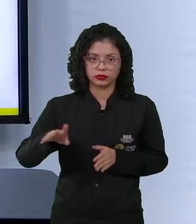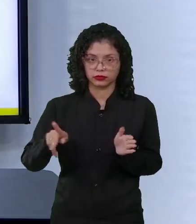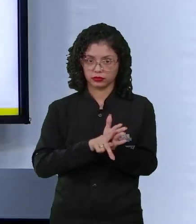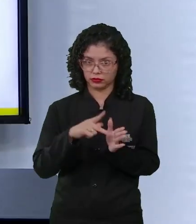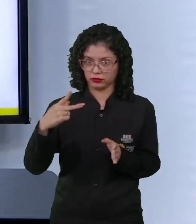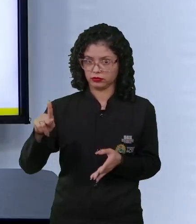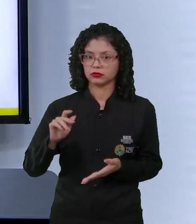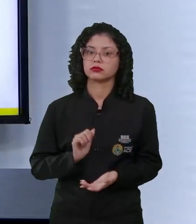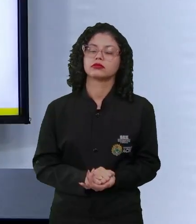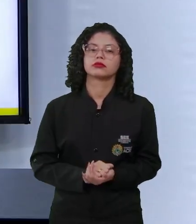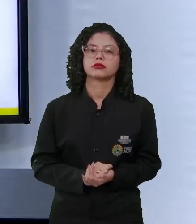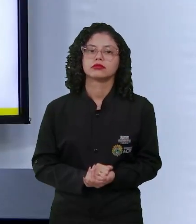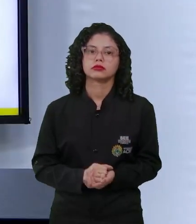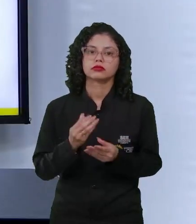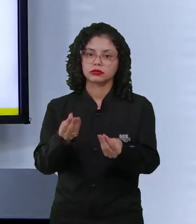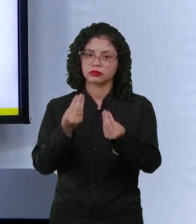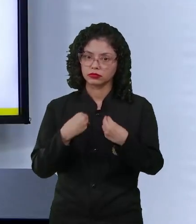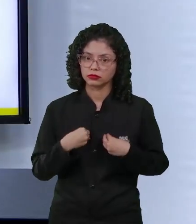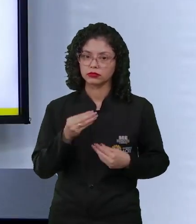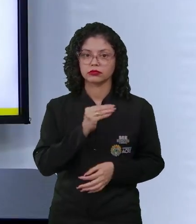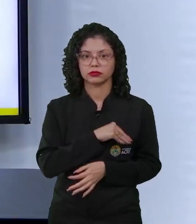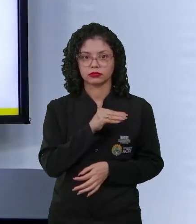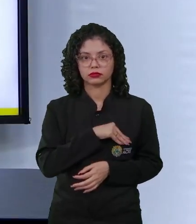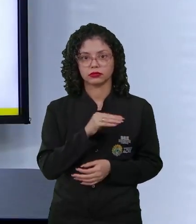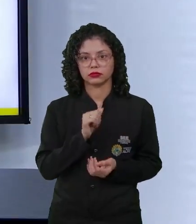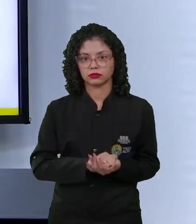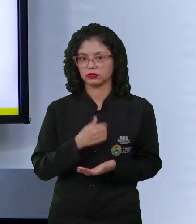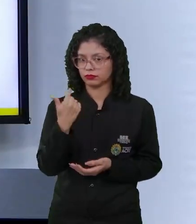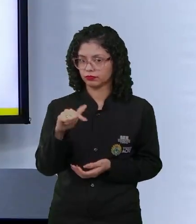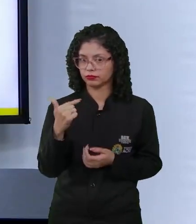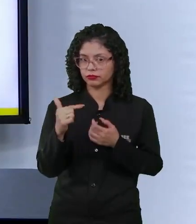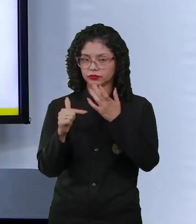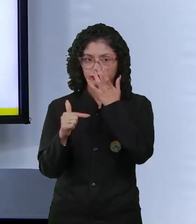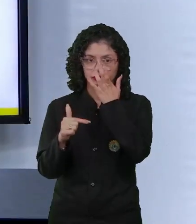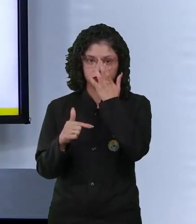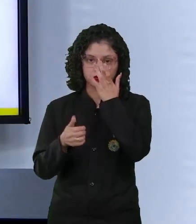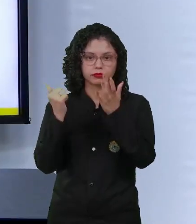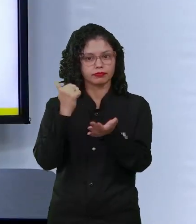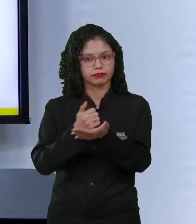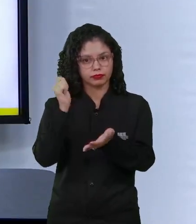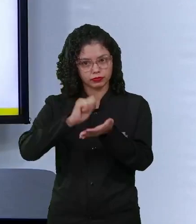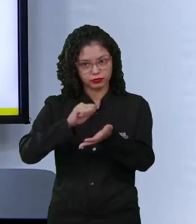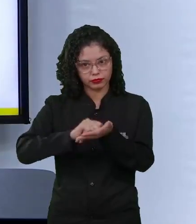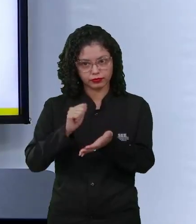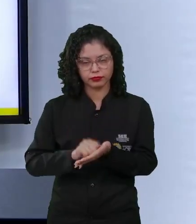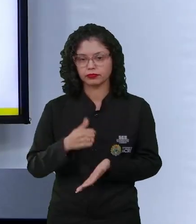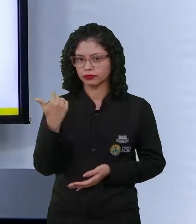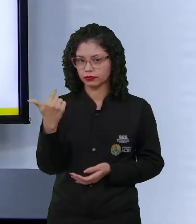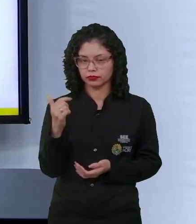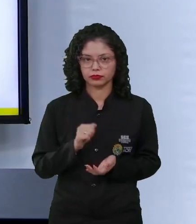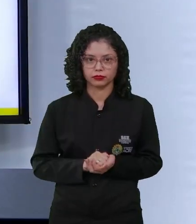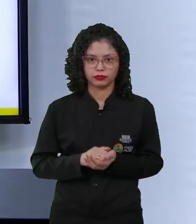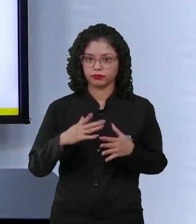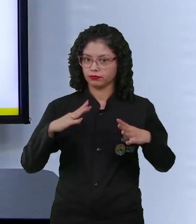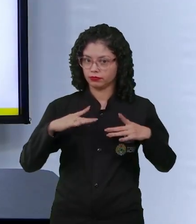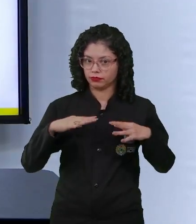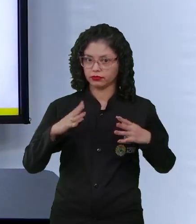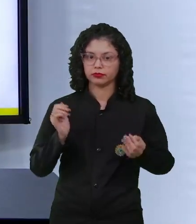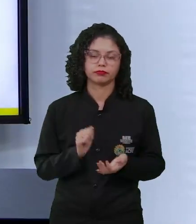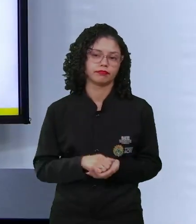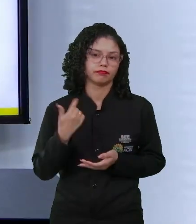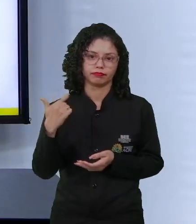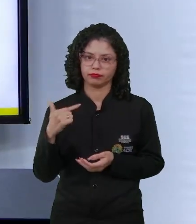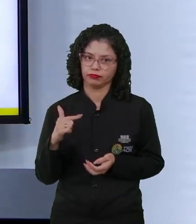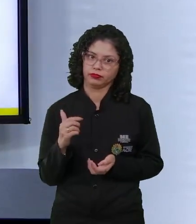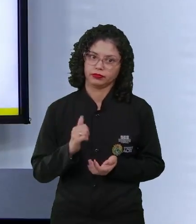dele. Ele não recebe um salário fixo todo mês. Ele não tem carteira assinada. Ele não tem férias. Consequentemente,